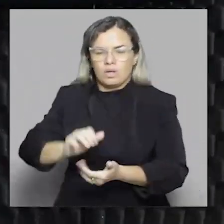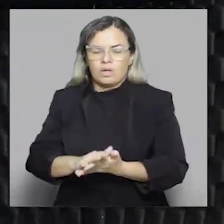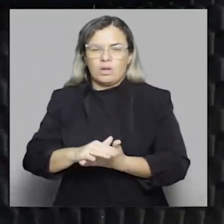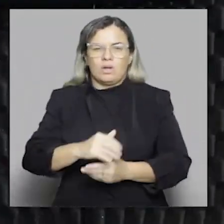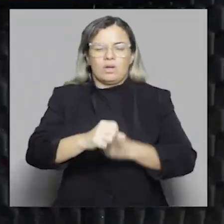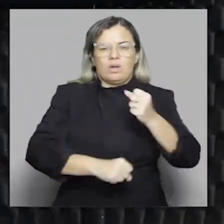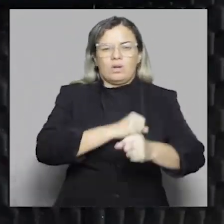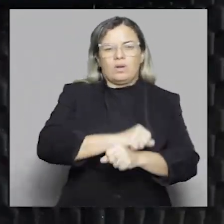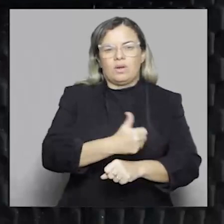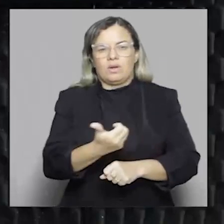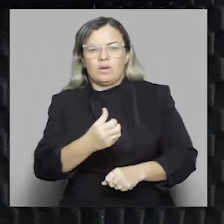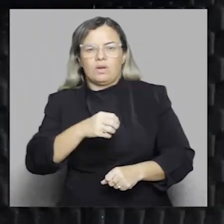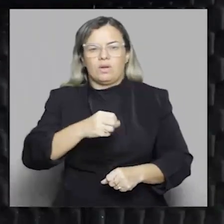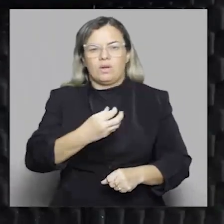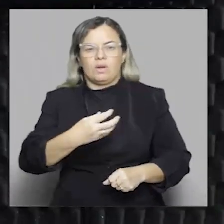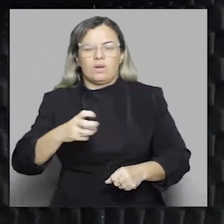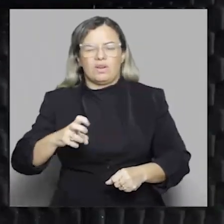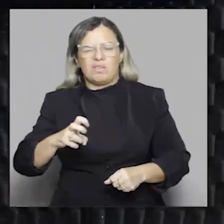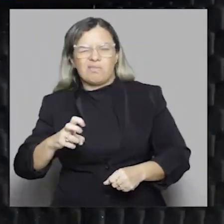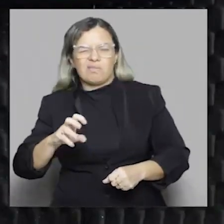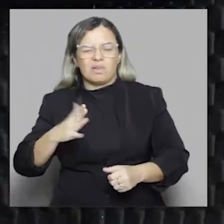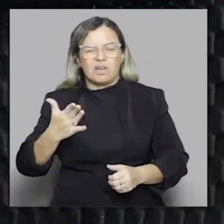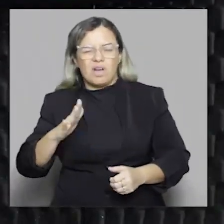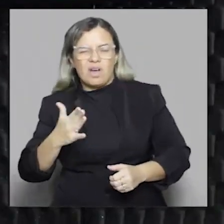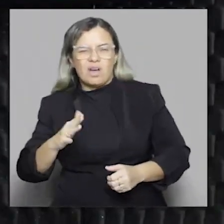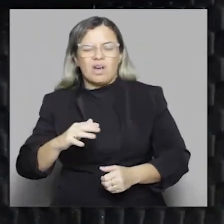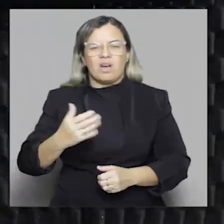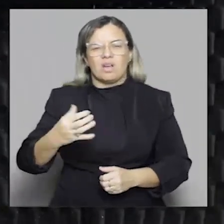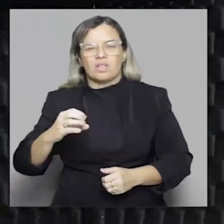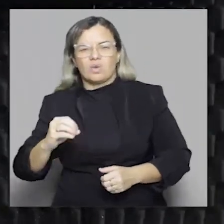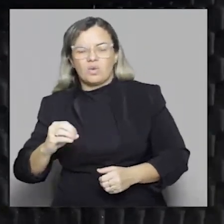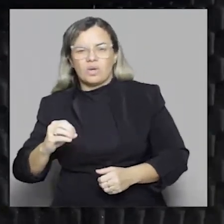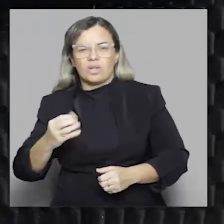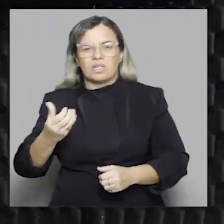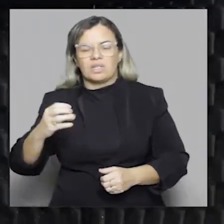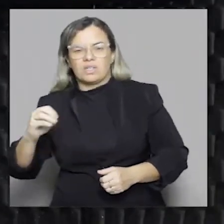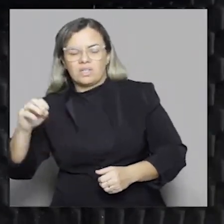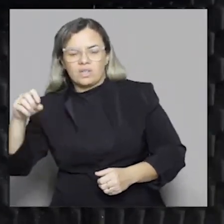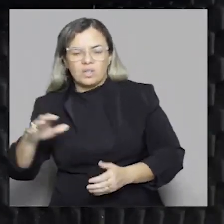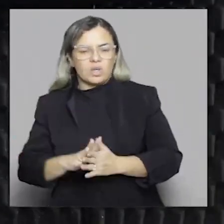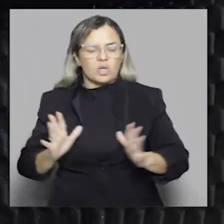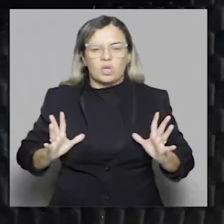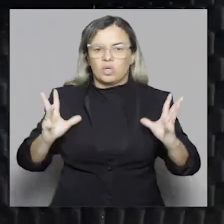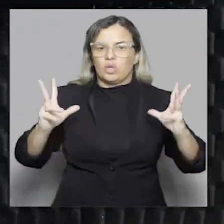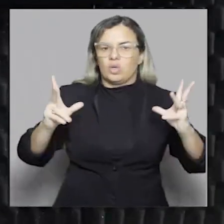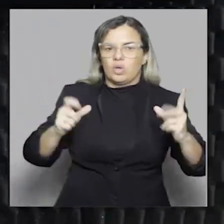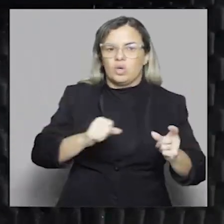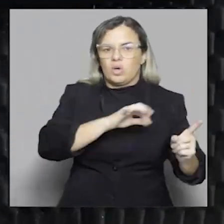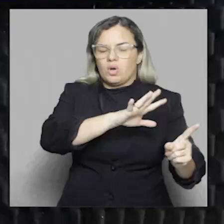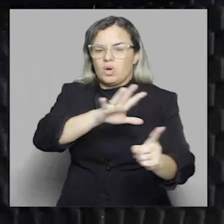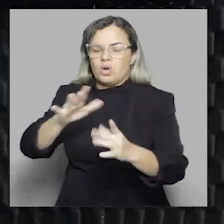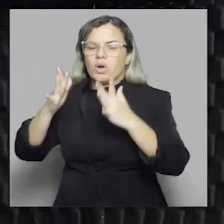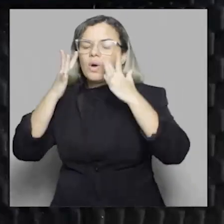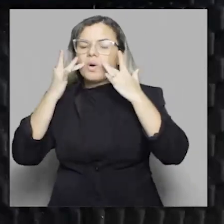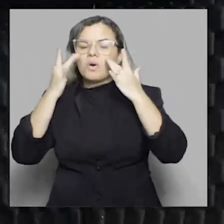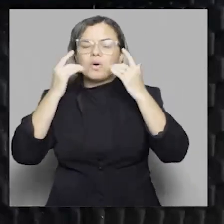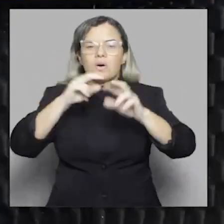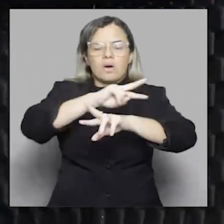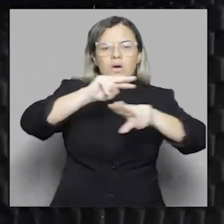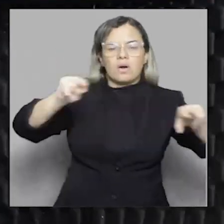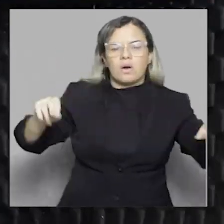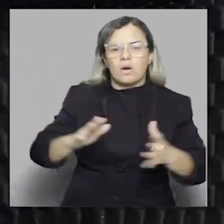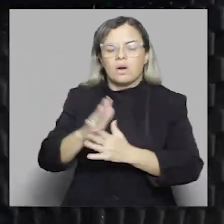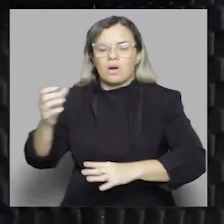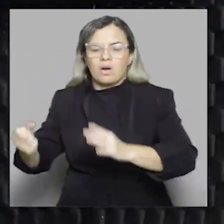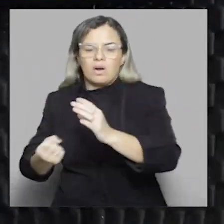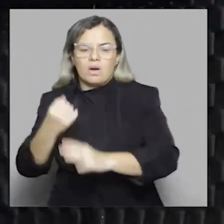1945, 1950, 1960, todas as manifestações de arte produzidas, e são inúmeras, são